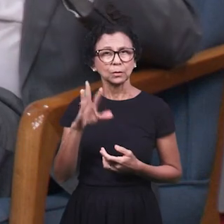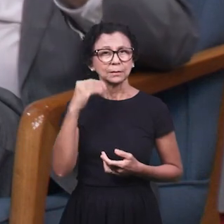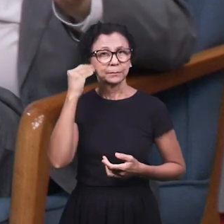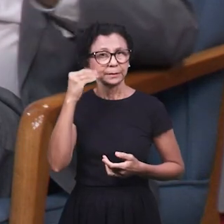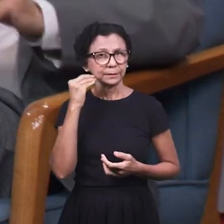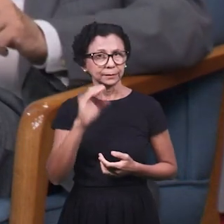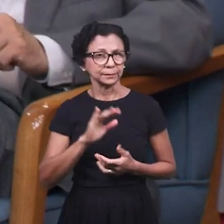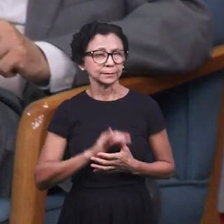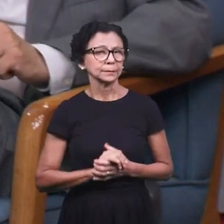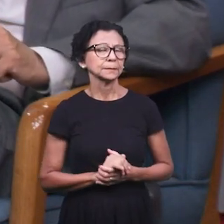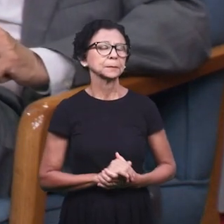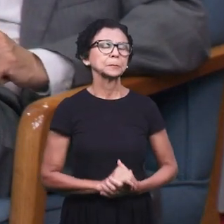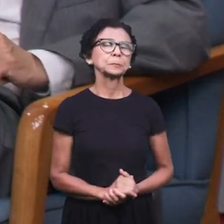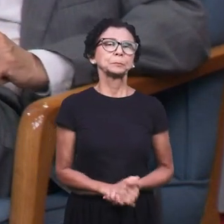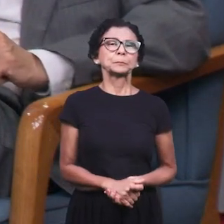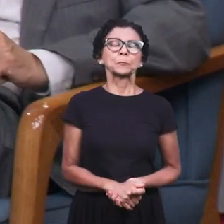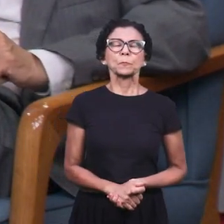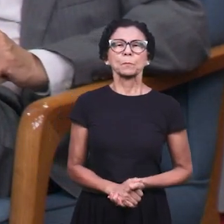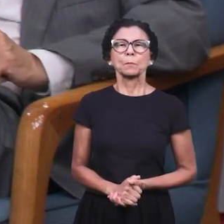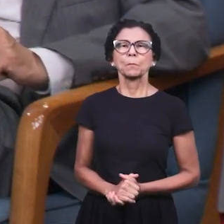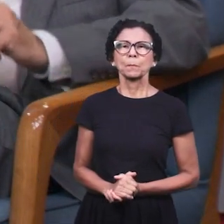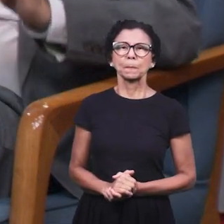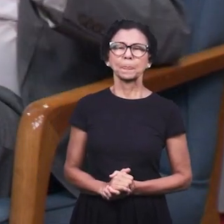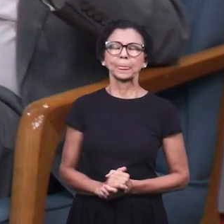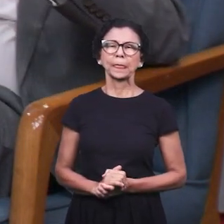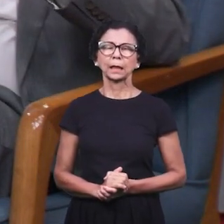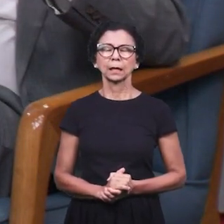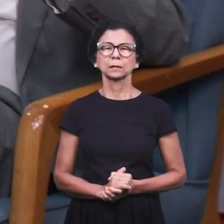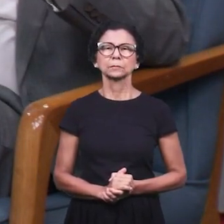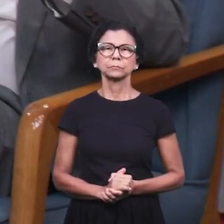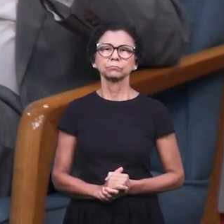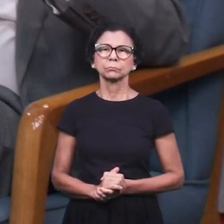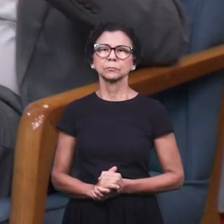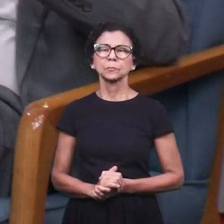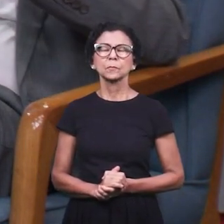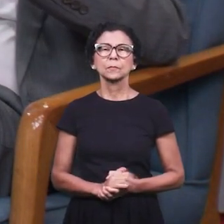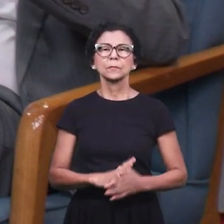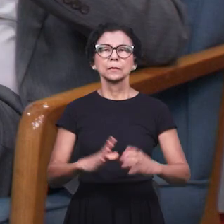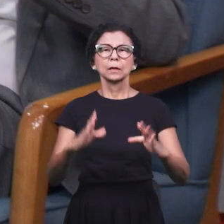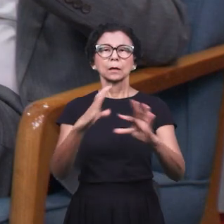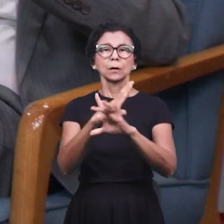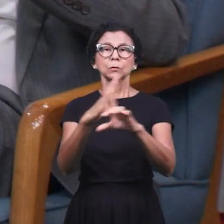que teve a seguinte experiência. Ele chegou no culto,